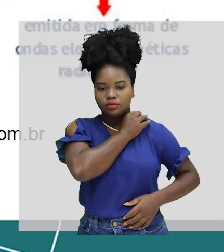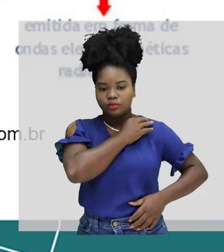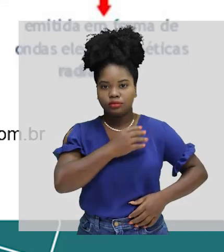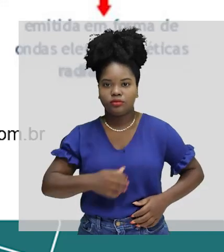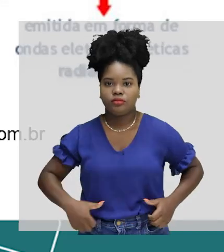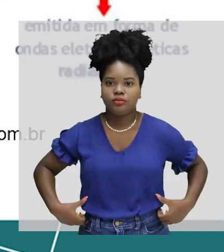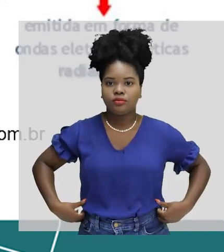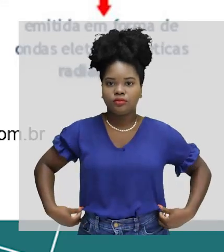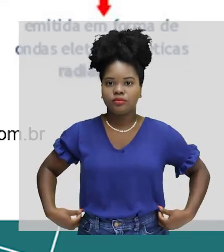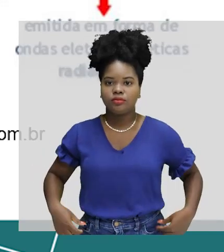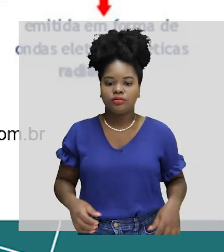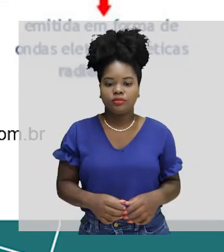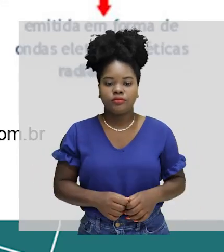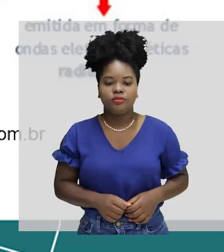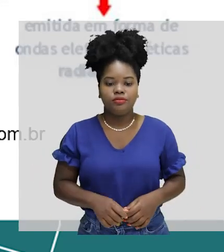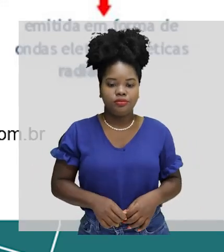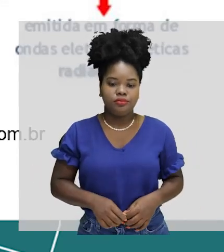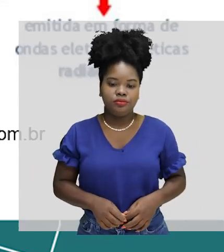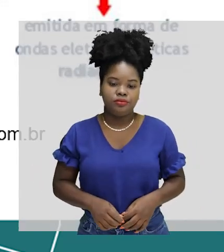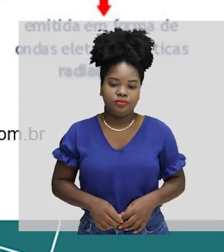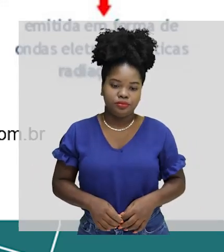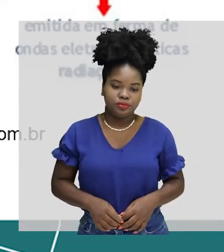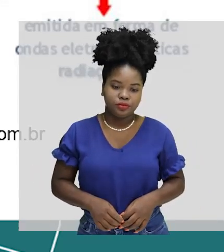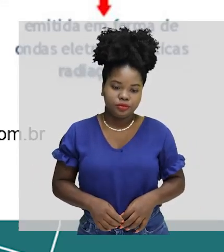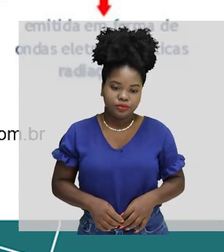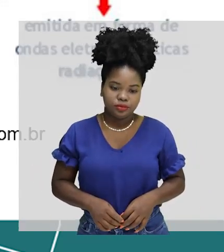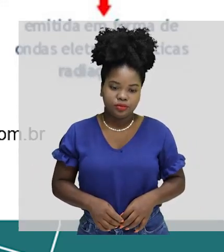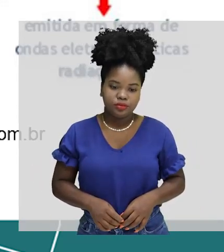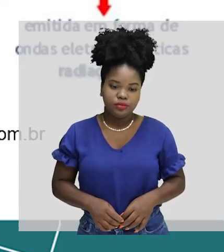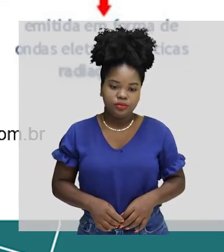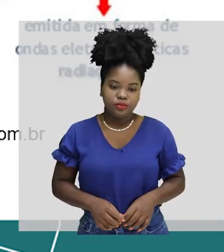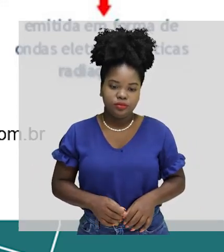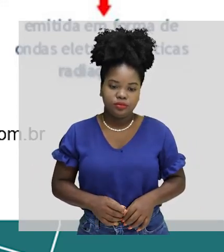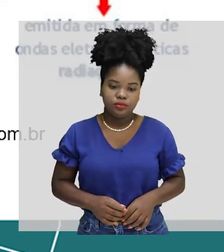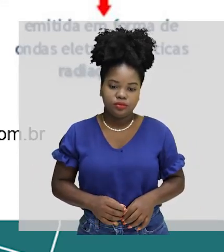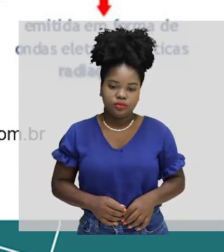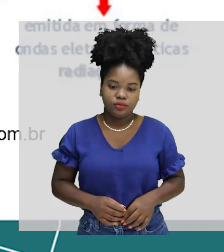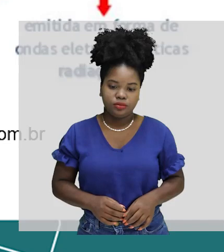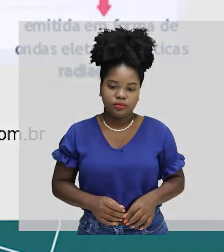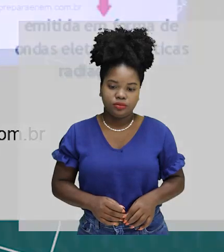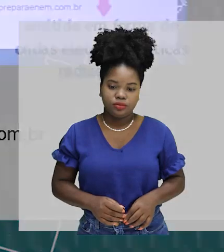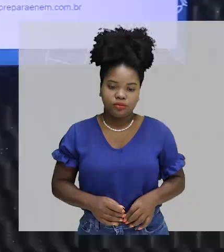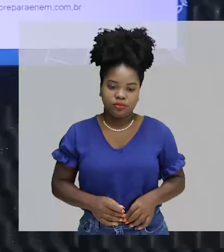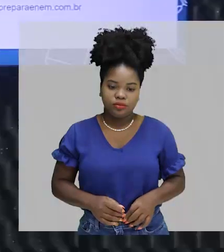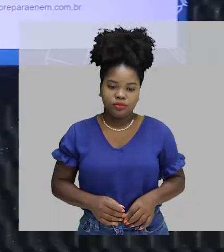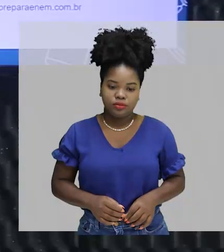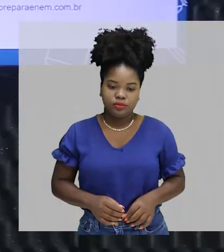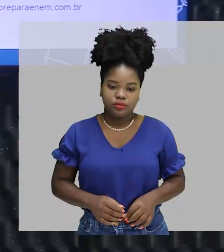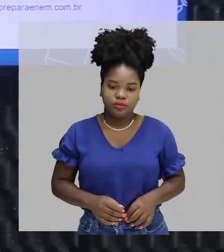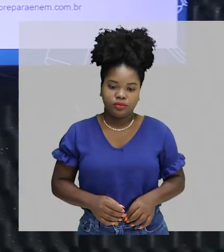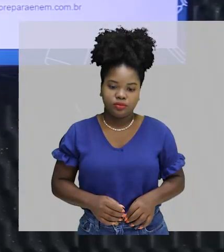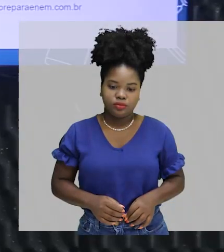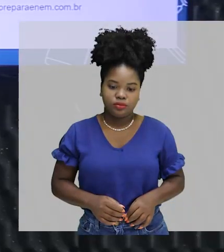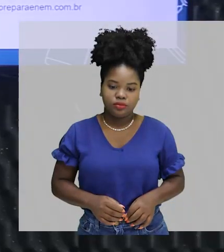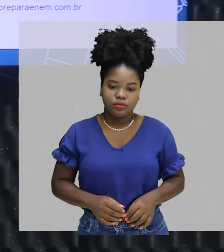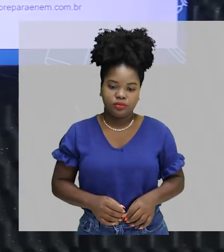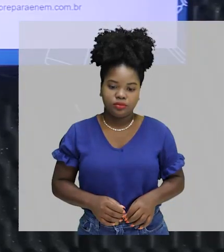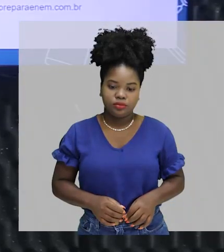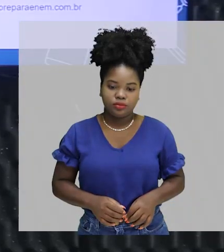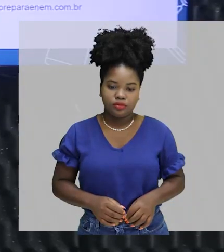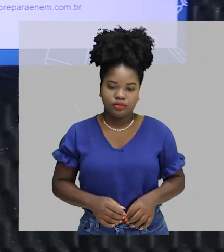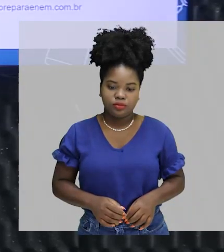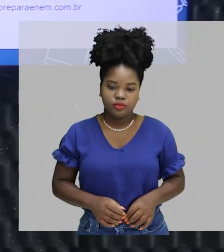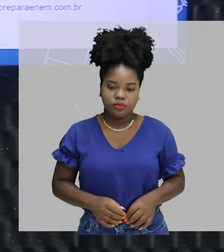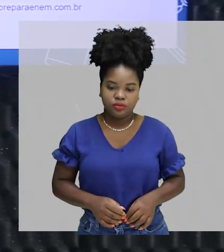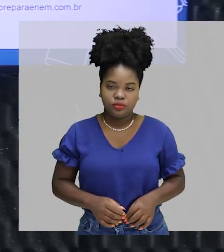são ondas eletromagnéticas ou então partículas, certo, que viajam pelo espaço e se propagam